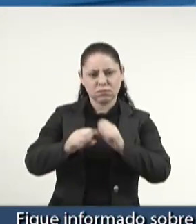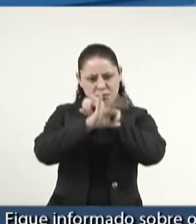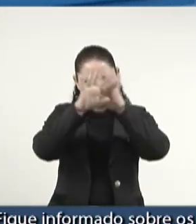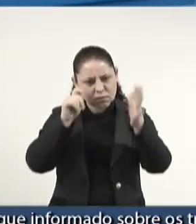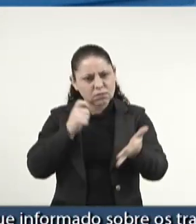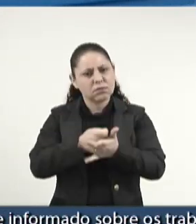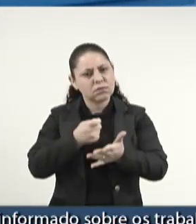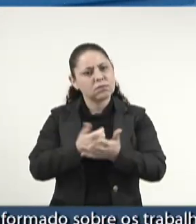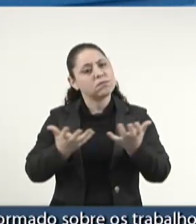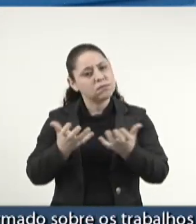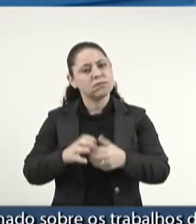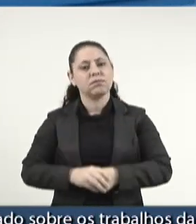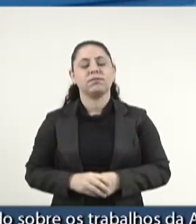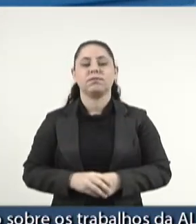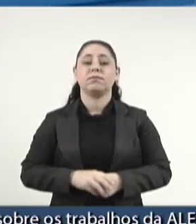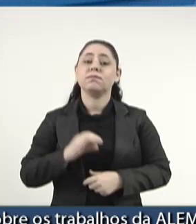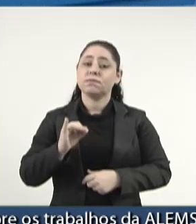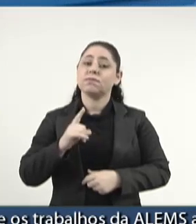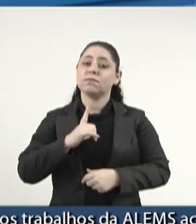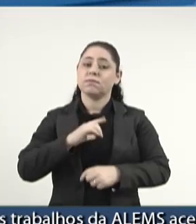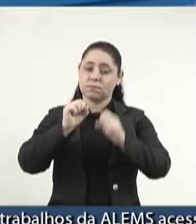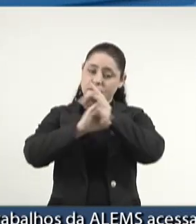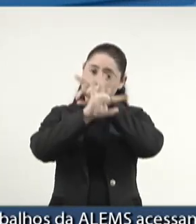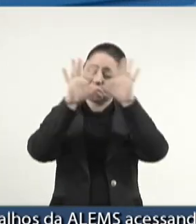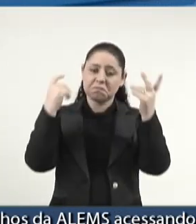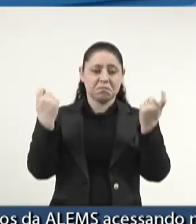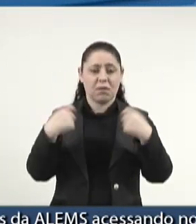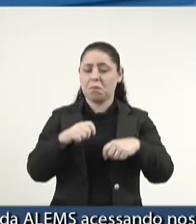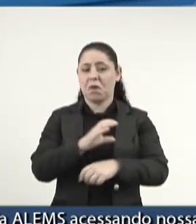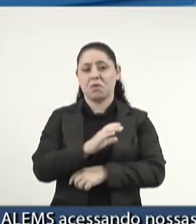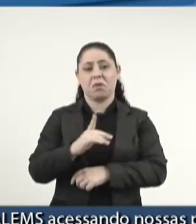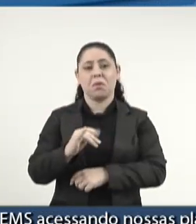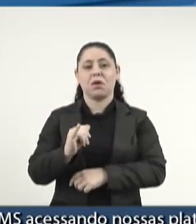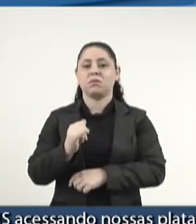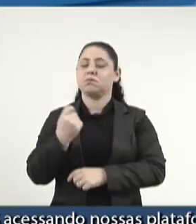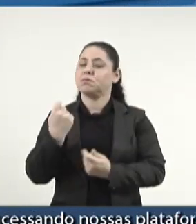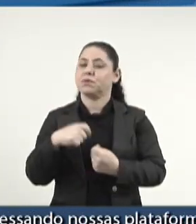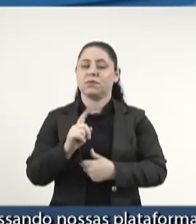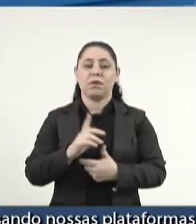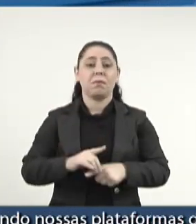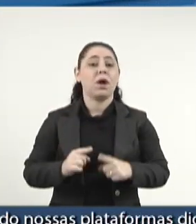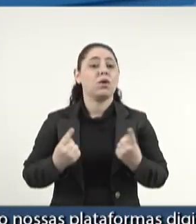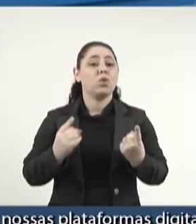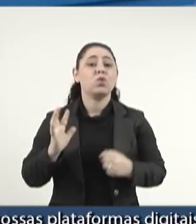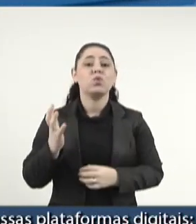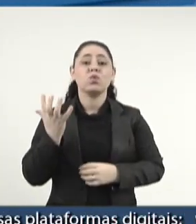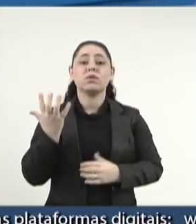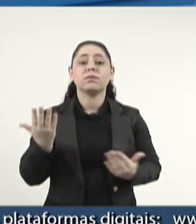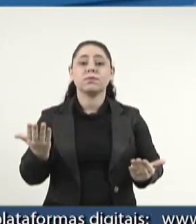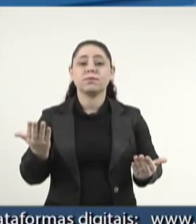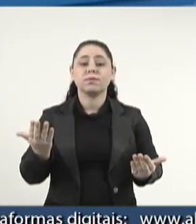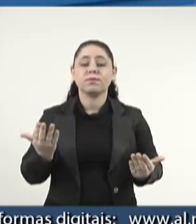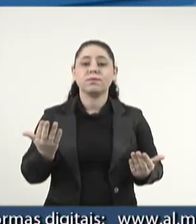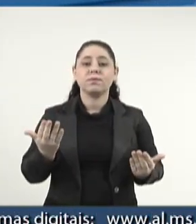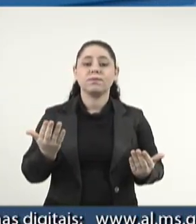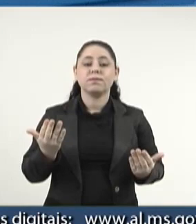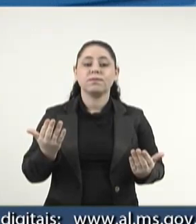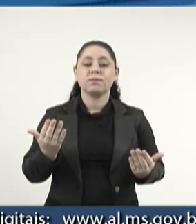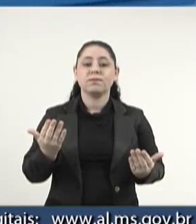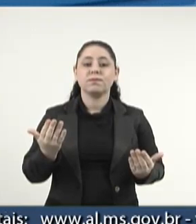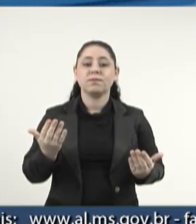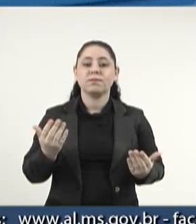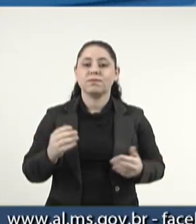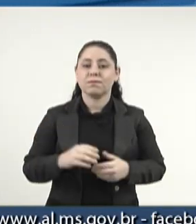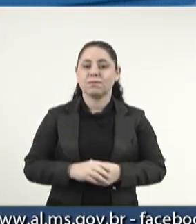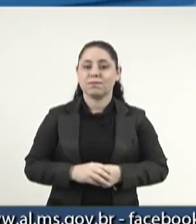na Cacemes. Que se houvesse essa transparência, com certeza não ia estar tendo esse pedido. Só que o que aconteceu? em